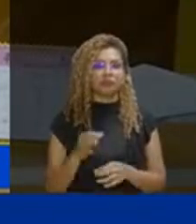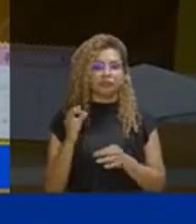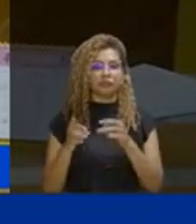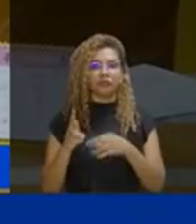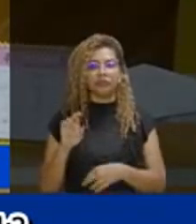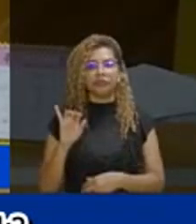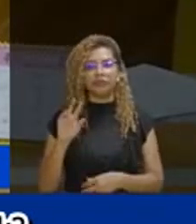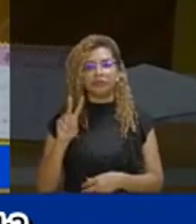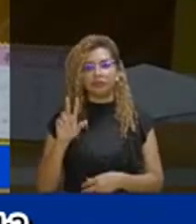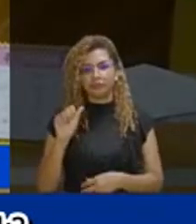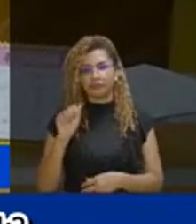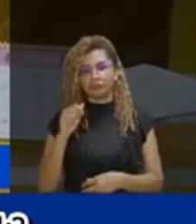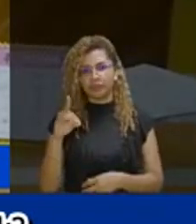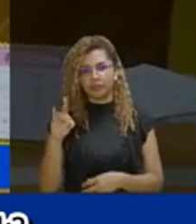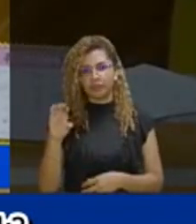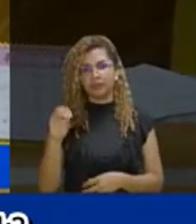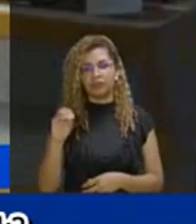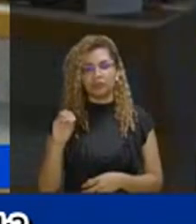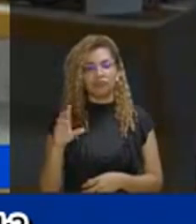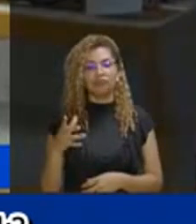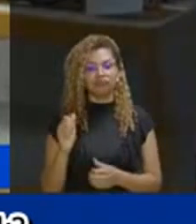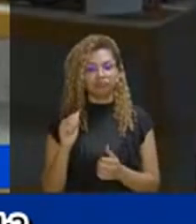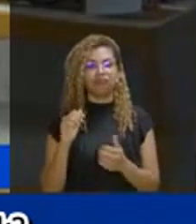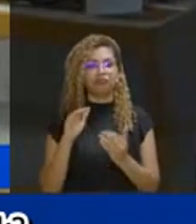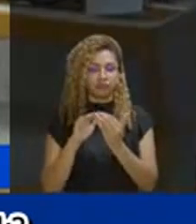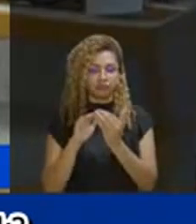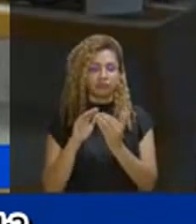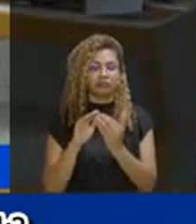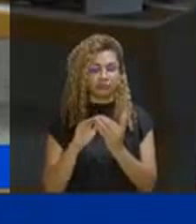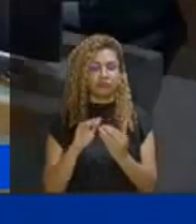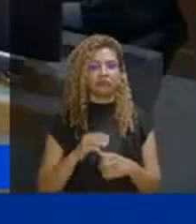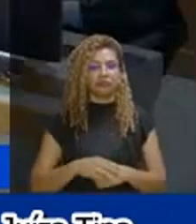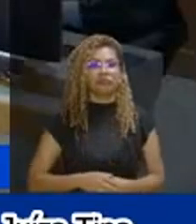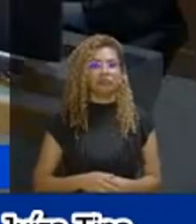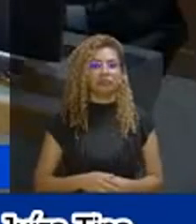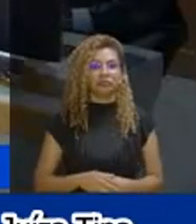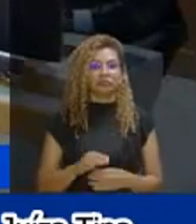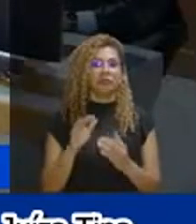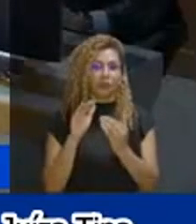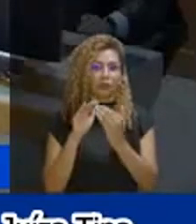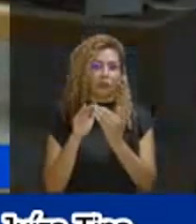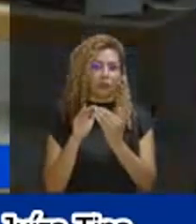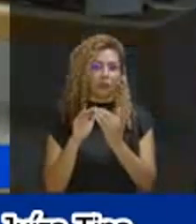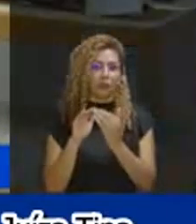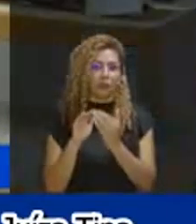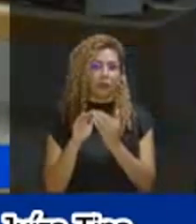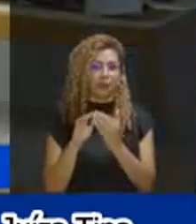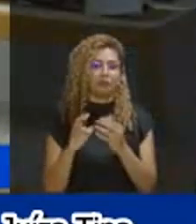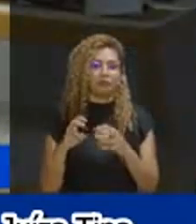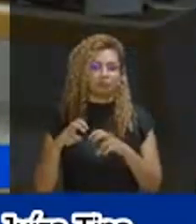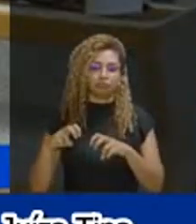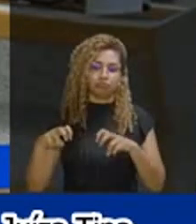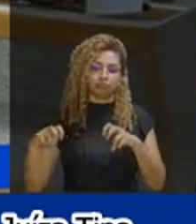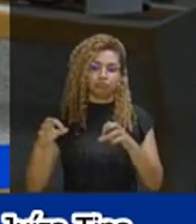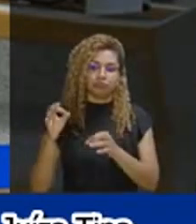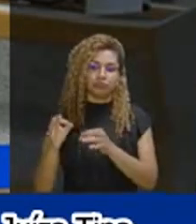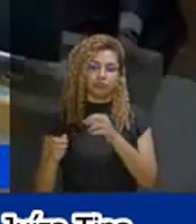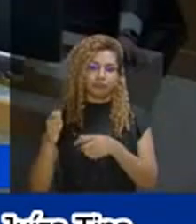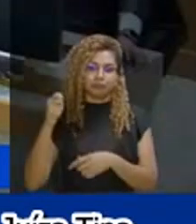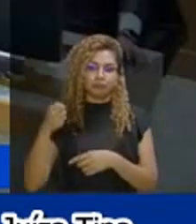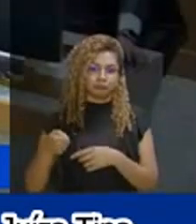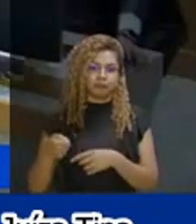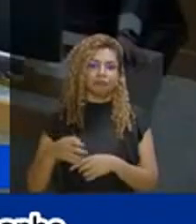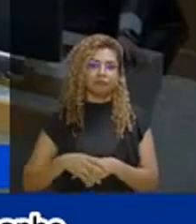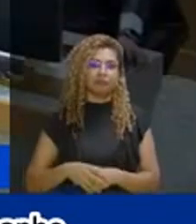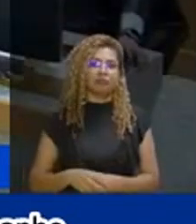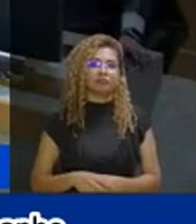Rivaldo Valente. Acompanhe, senhor presidente. Juiz Carlos Torque. Bem, acompanho. Juiz Anselmo Gonçalves. Com relator.